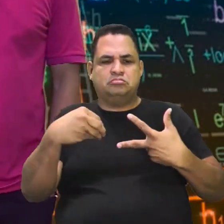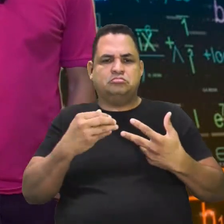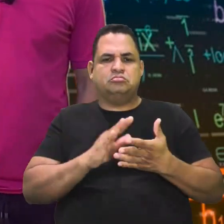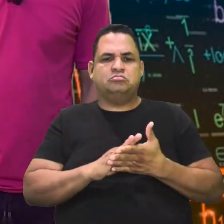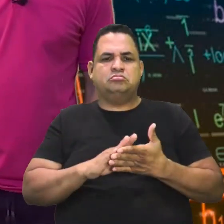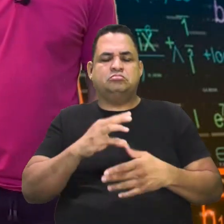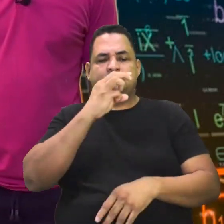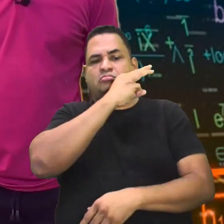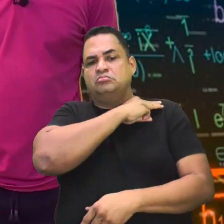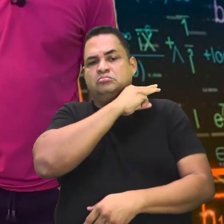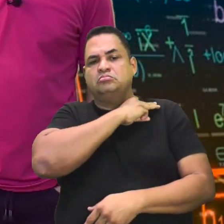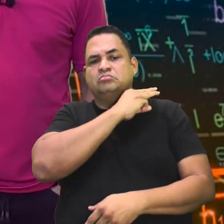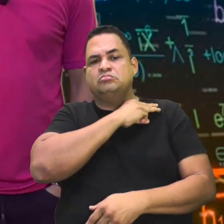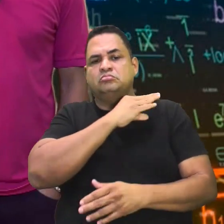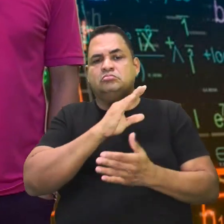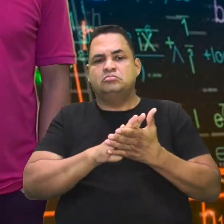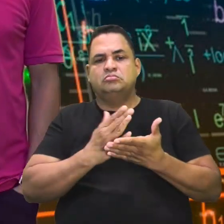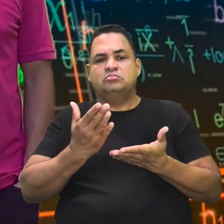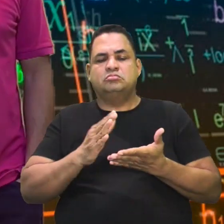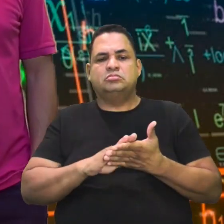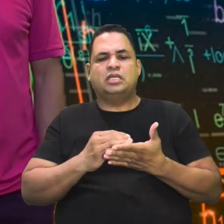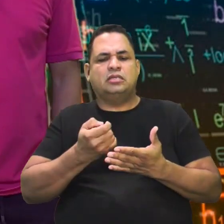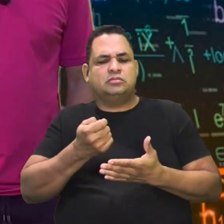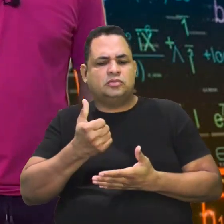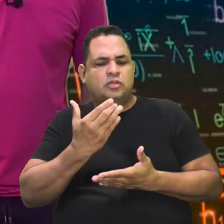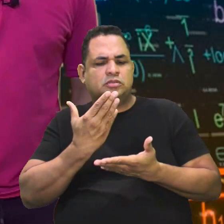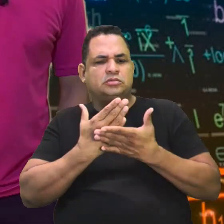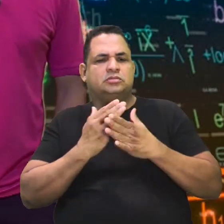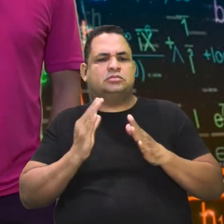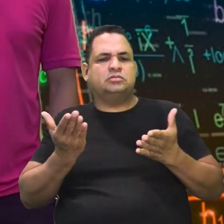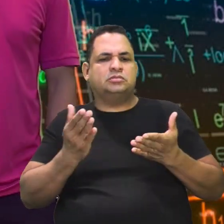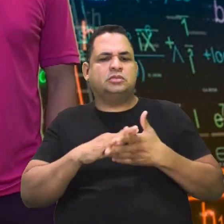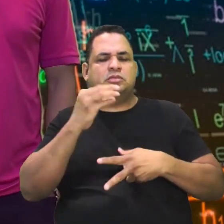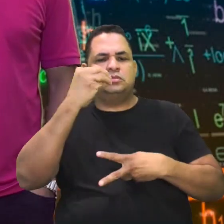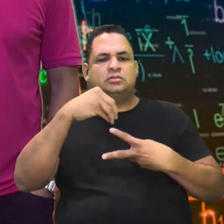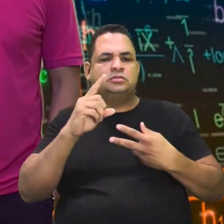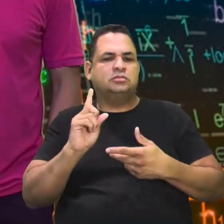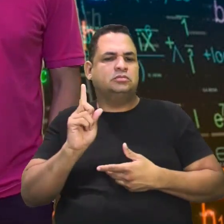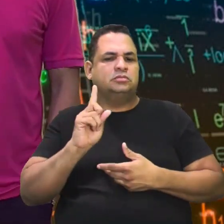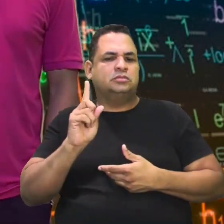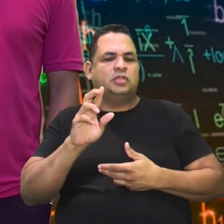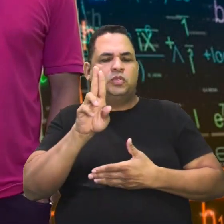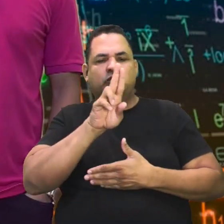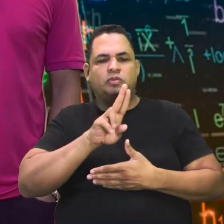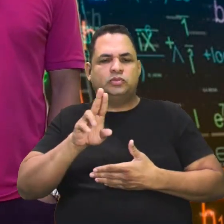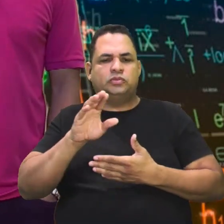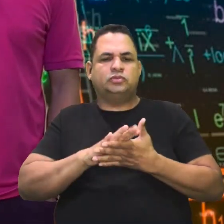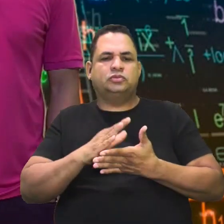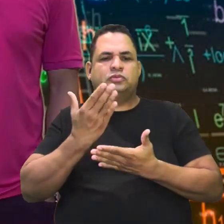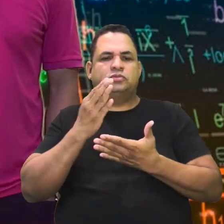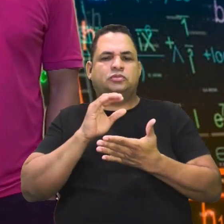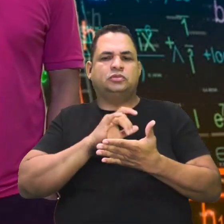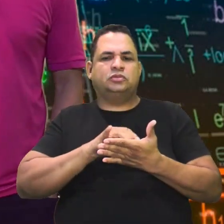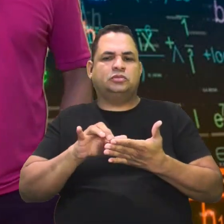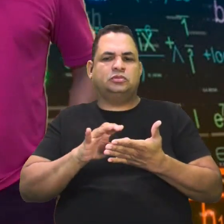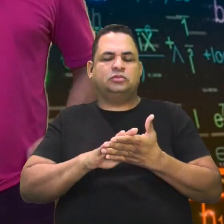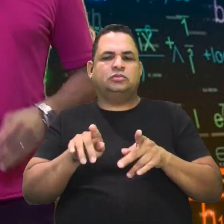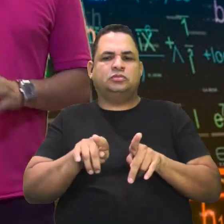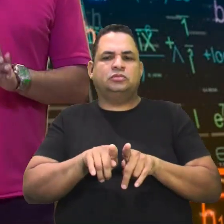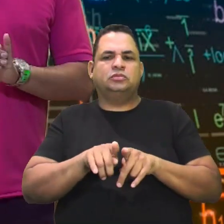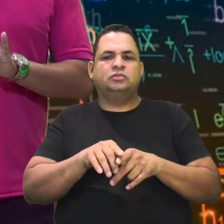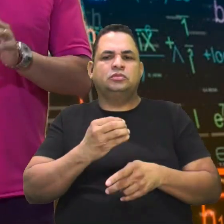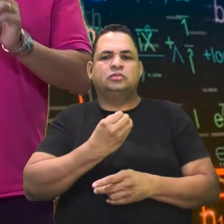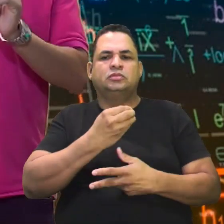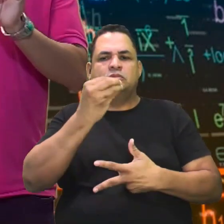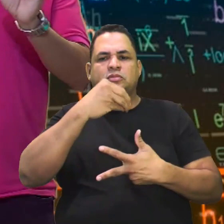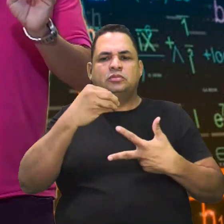E terceiro ano, tá com o pezinho lá. E o Enem não faz uso da calculadora. Então, o nosso treino também tem que ser dessa forma. Isso. O